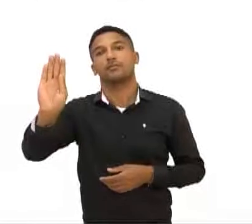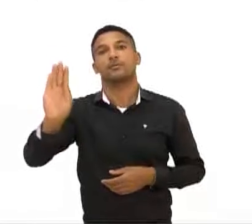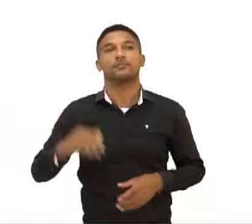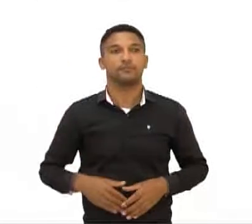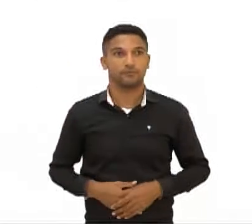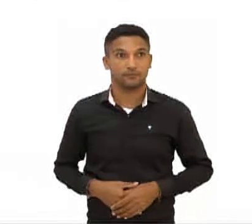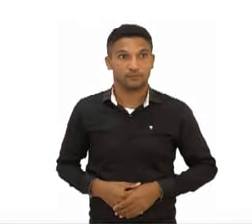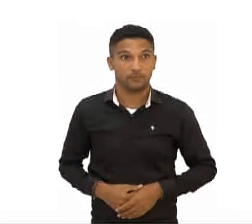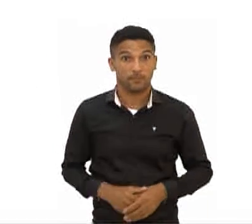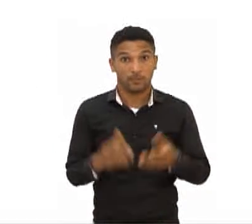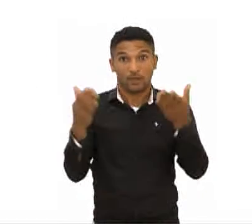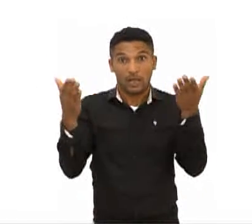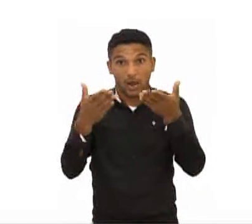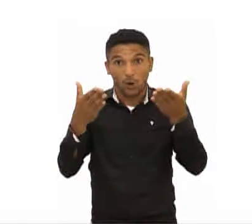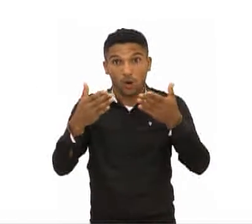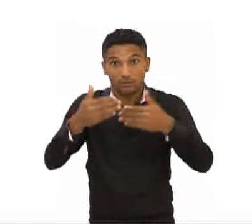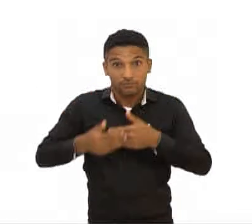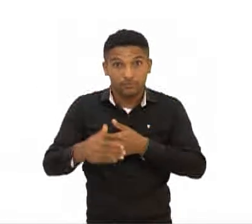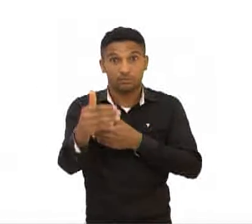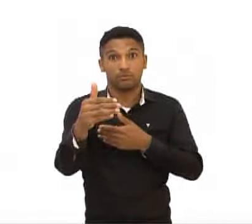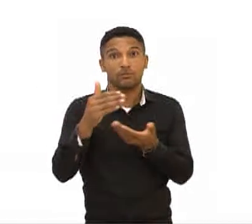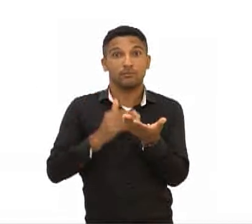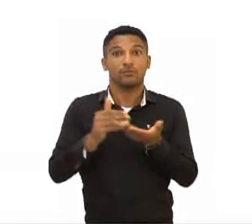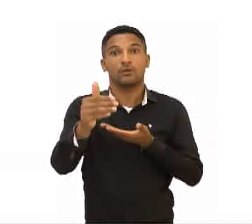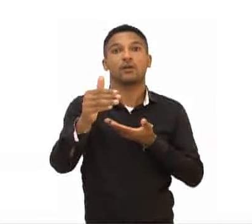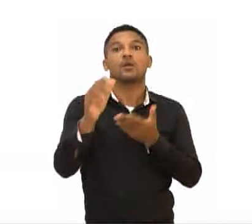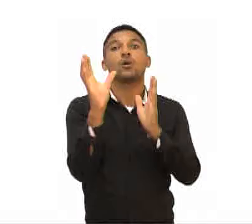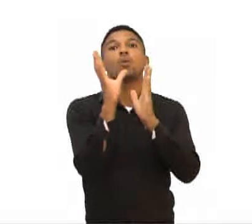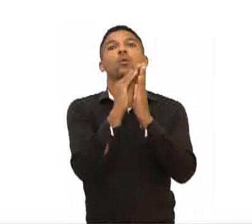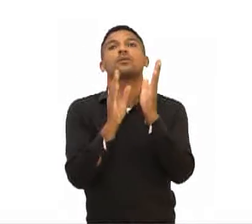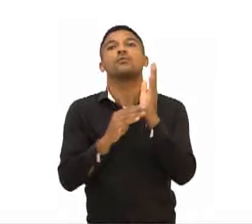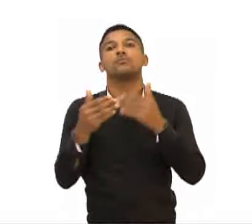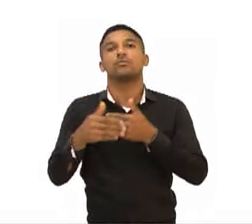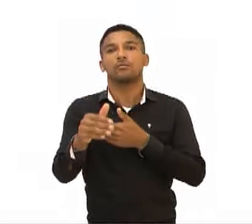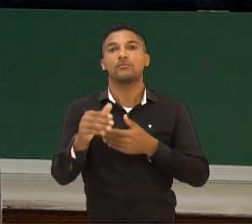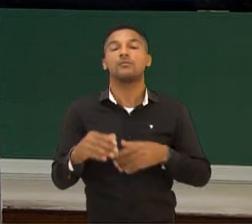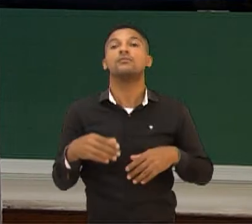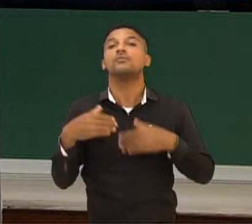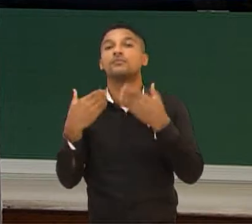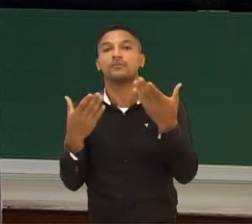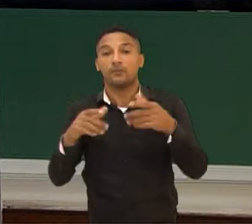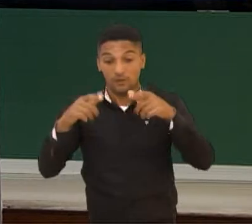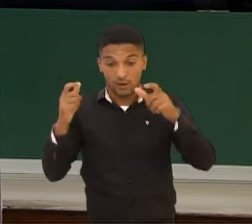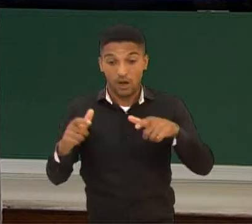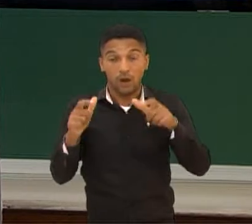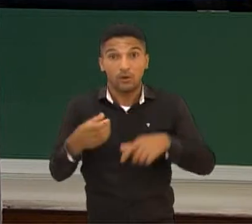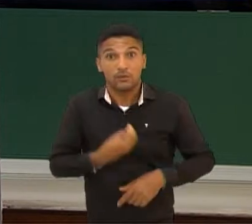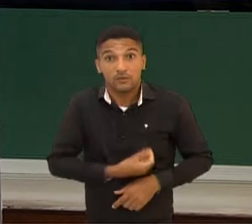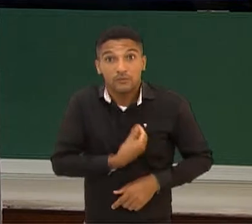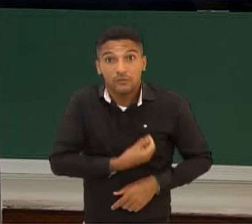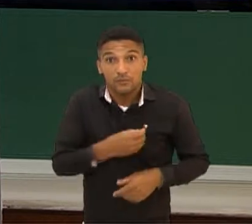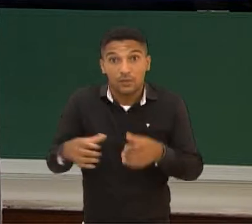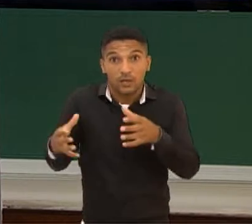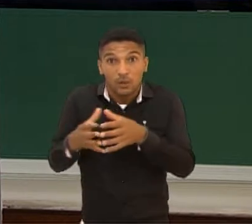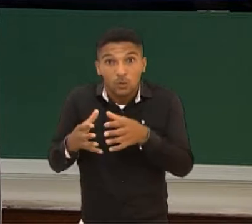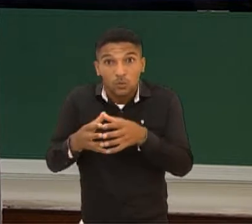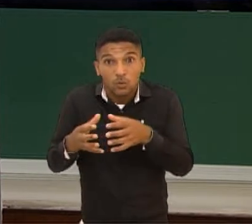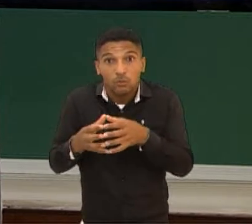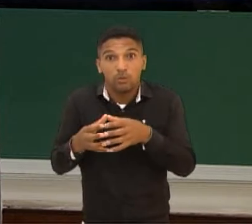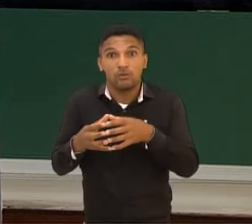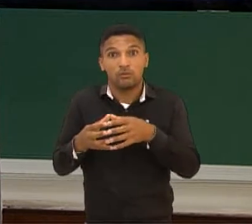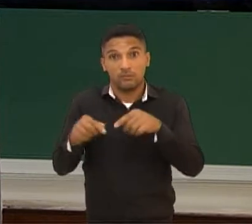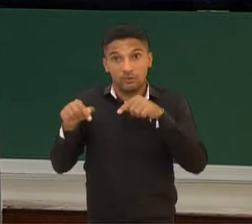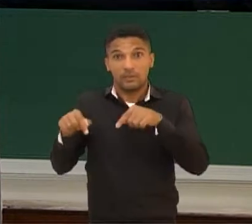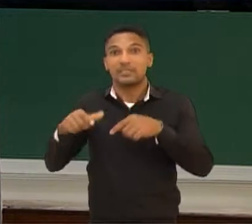vai para o nosso conteúdo. Bom, aonde que viviam esses grupos, então, né, que falavam